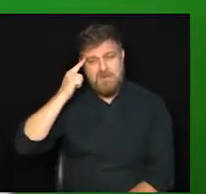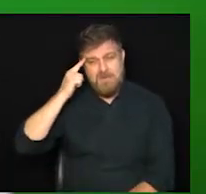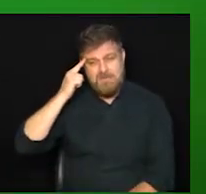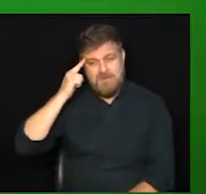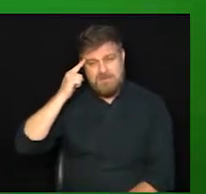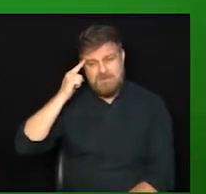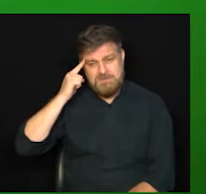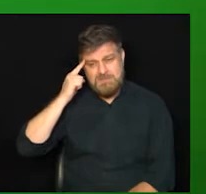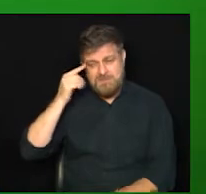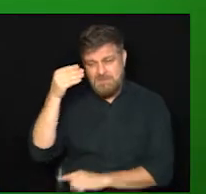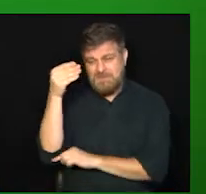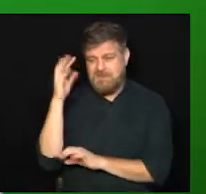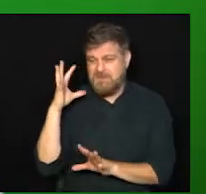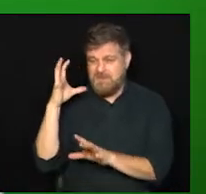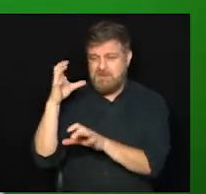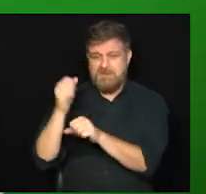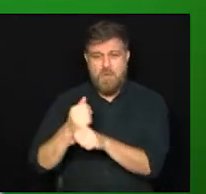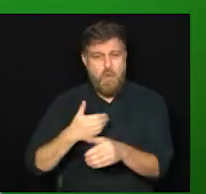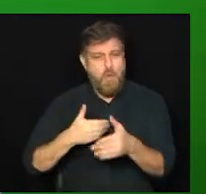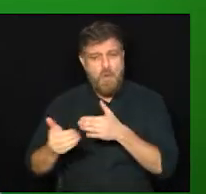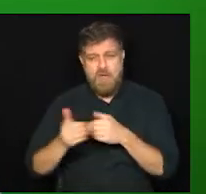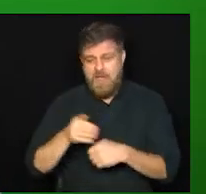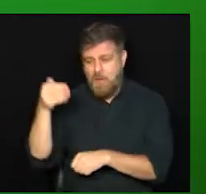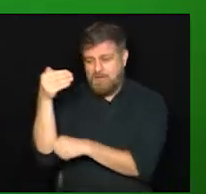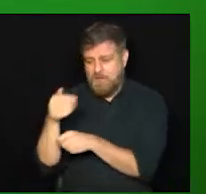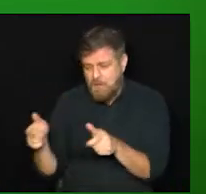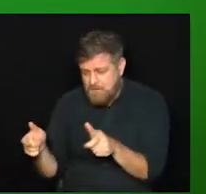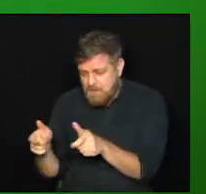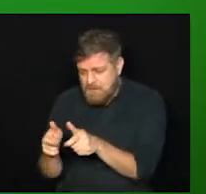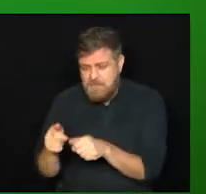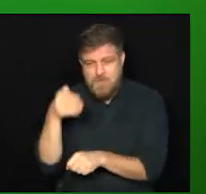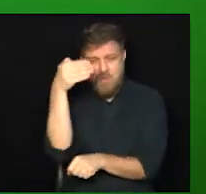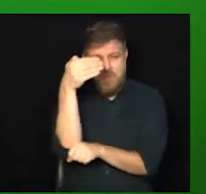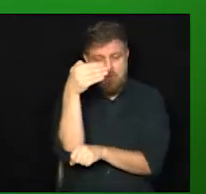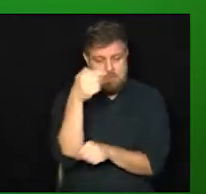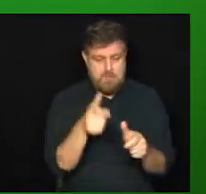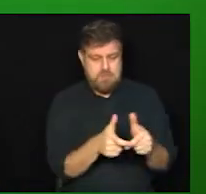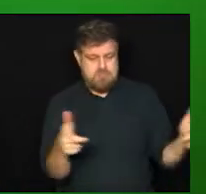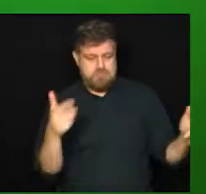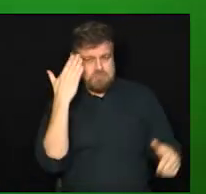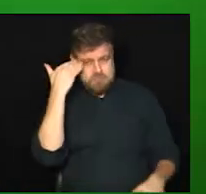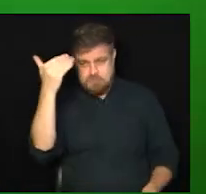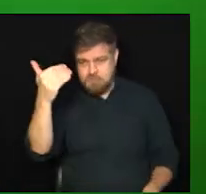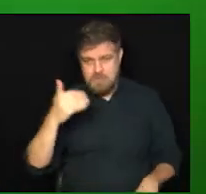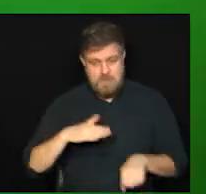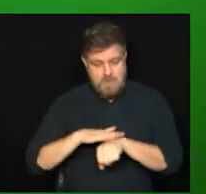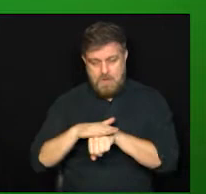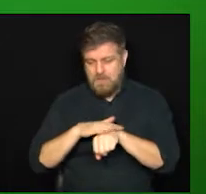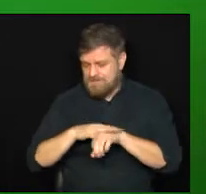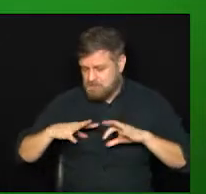hotéis, independente do porte do hotel. A gente tem conversado com todos os hotéis. Hoje pela manhã,